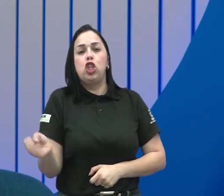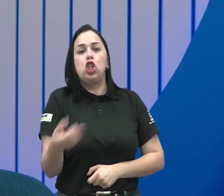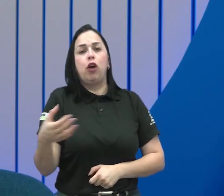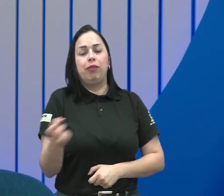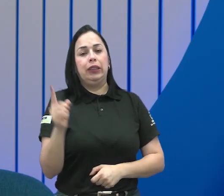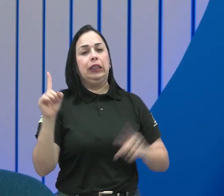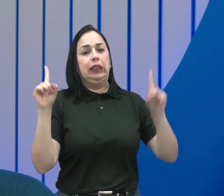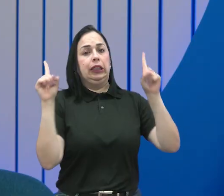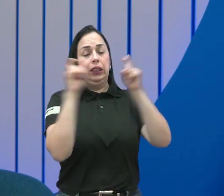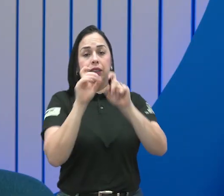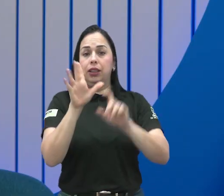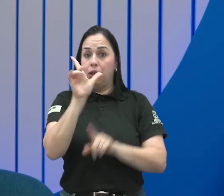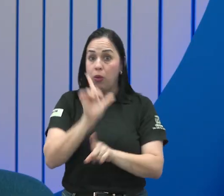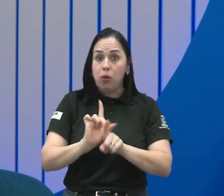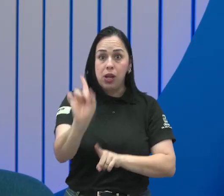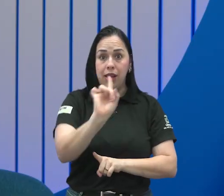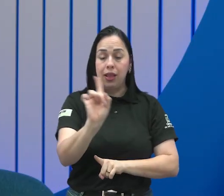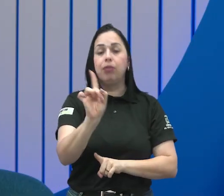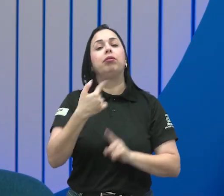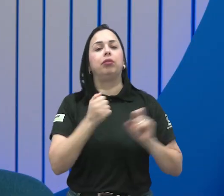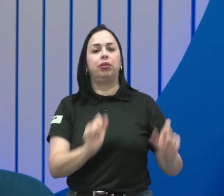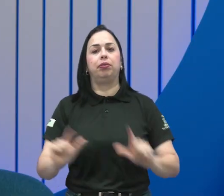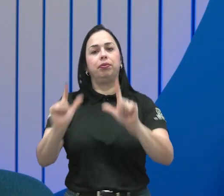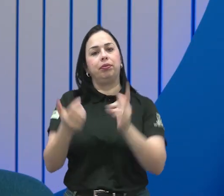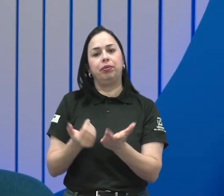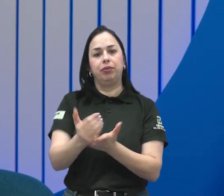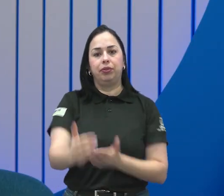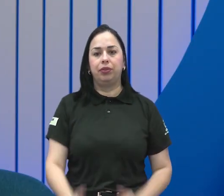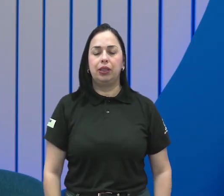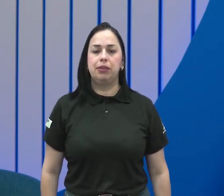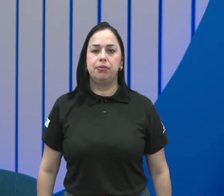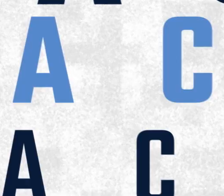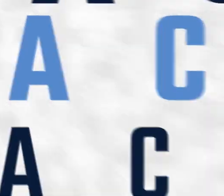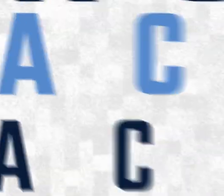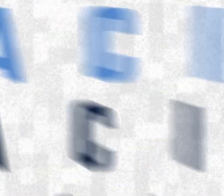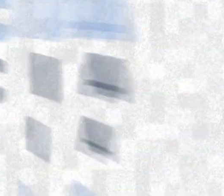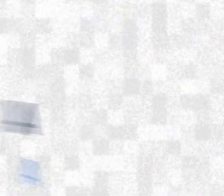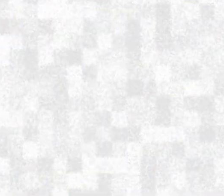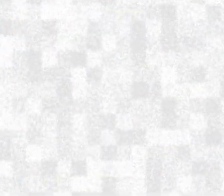de novos professores. Fique com a gente, o Sobre Política está começando.